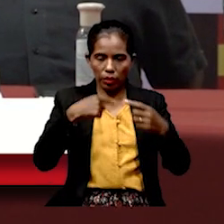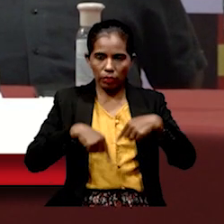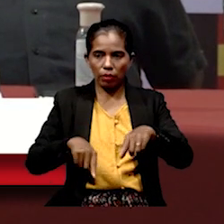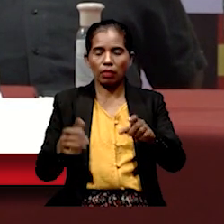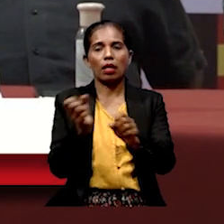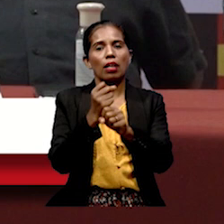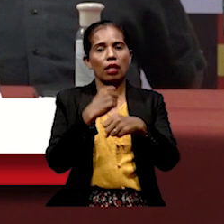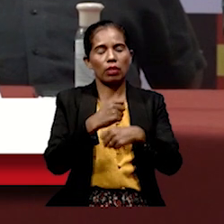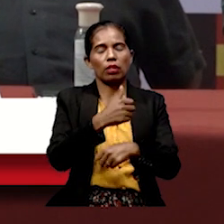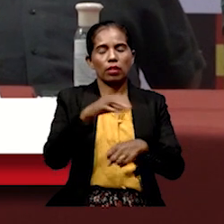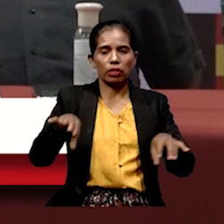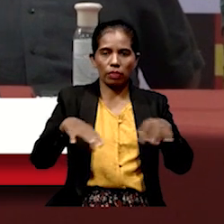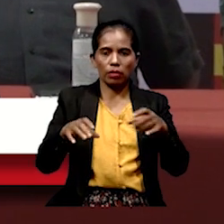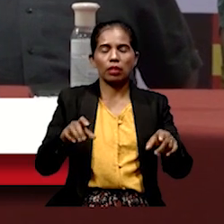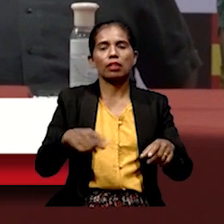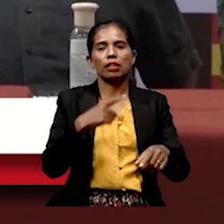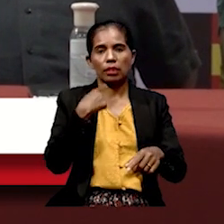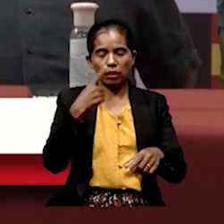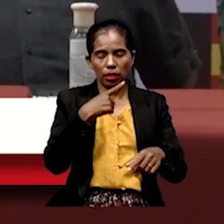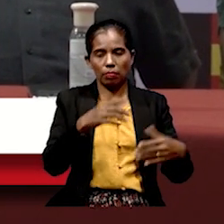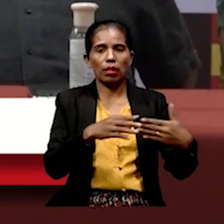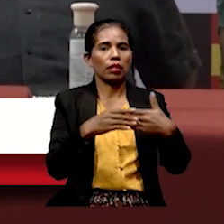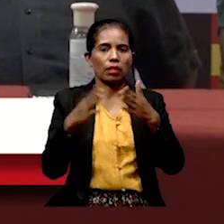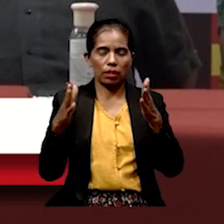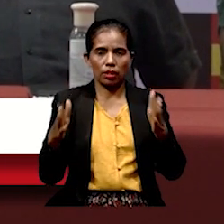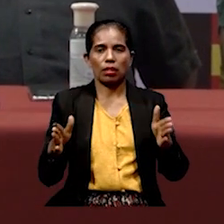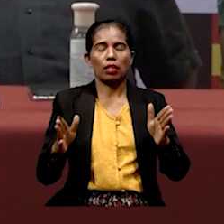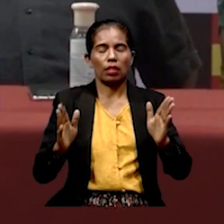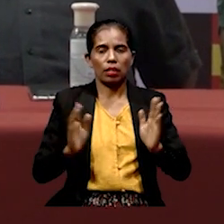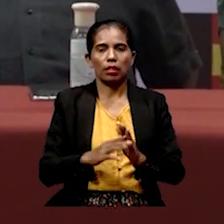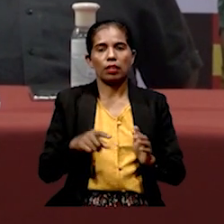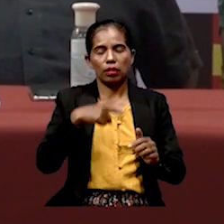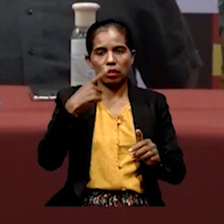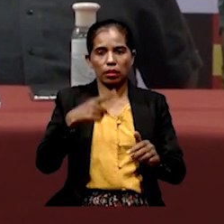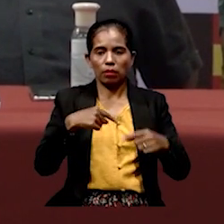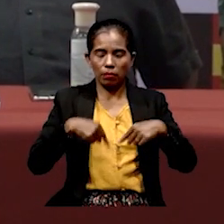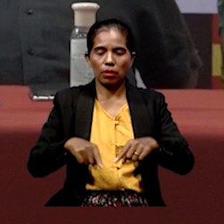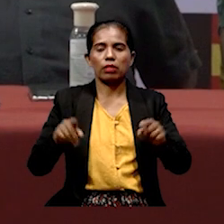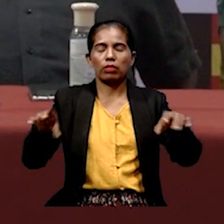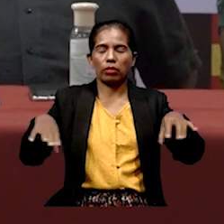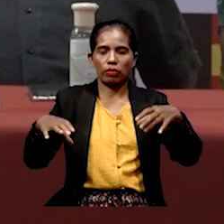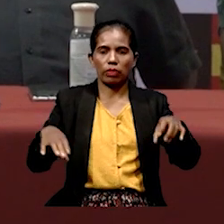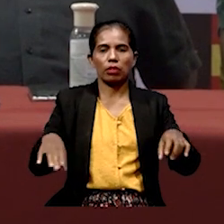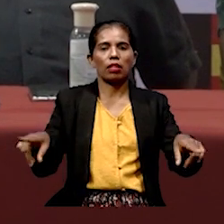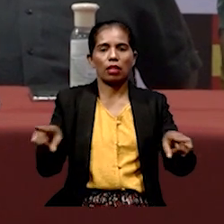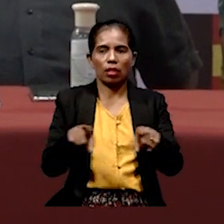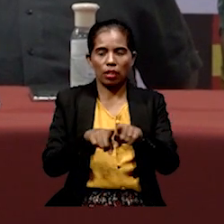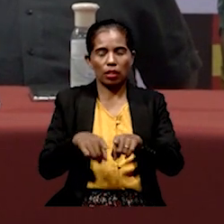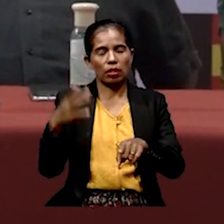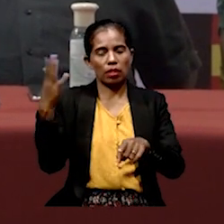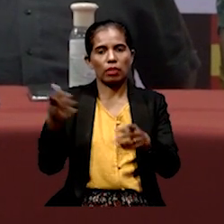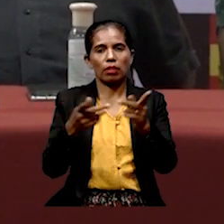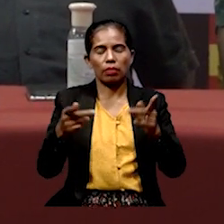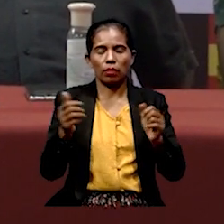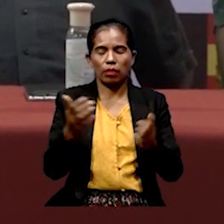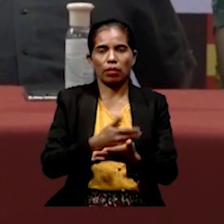serviço. Se é Macnaiulo, a linha de serviço na Iulo. Se é Macamponês, a falar para a linha. Ni serviço ia camponês nian prat